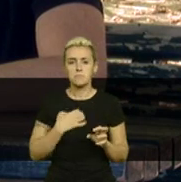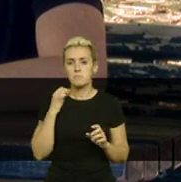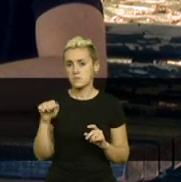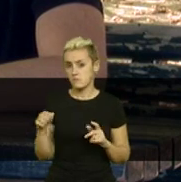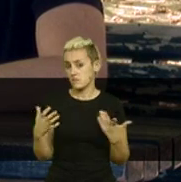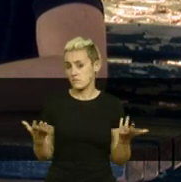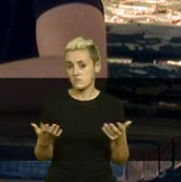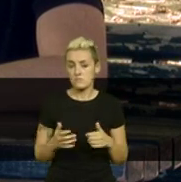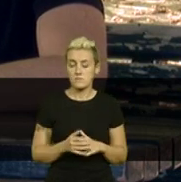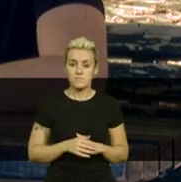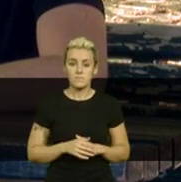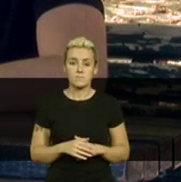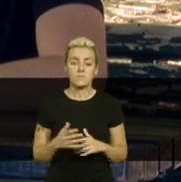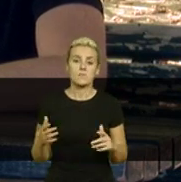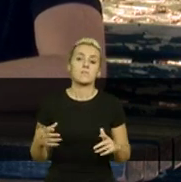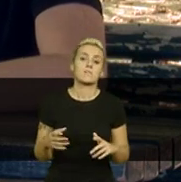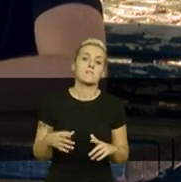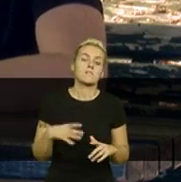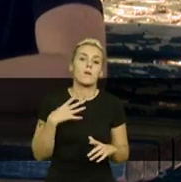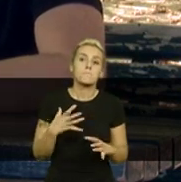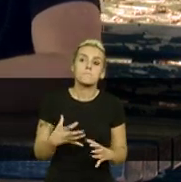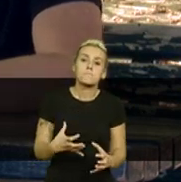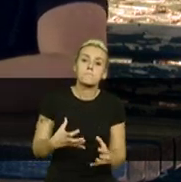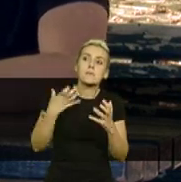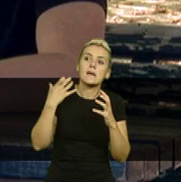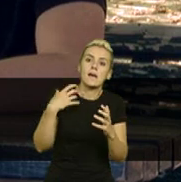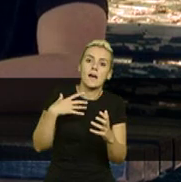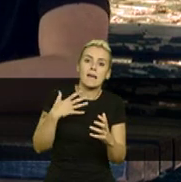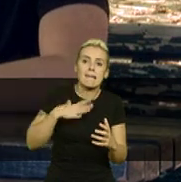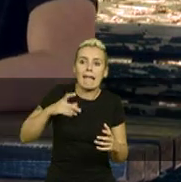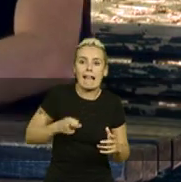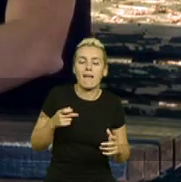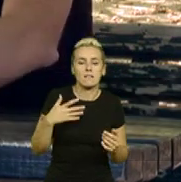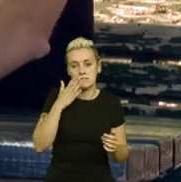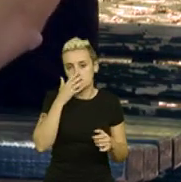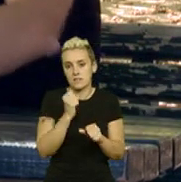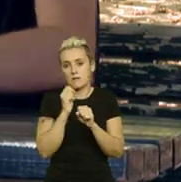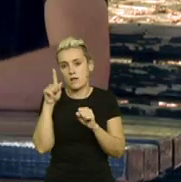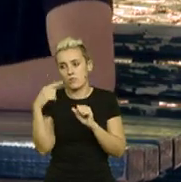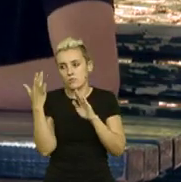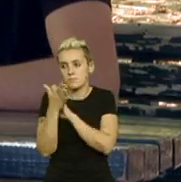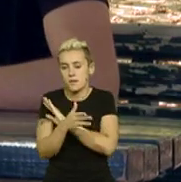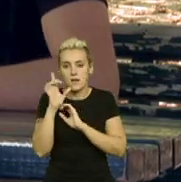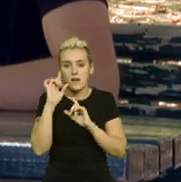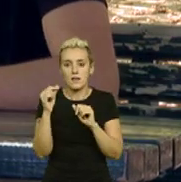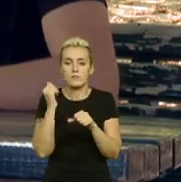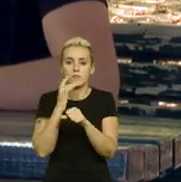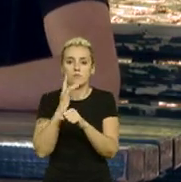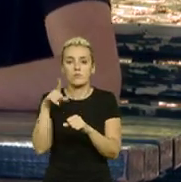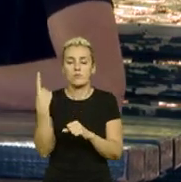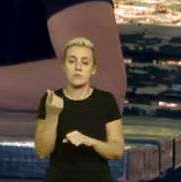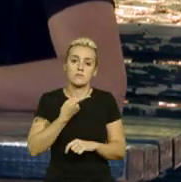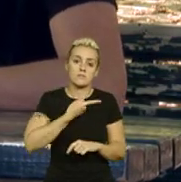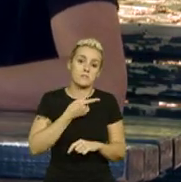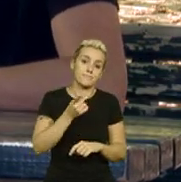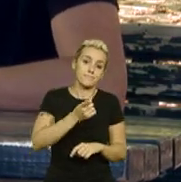as que faço questão que eu tivesse uma zona neutra natação rádio e tv sobre emprego patriani que ninguém falou em